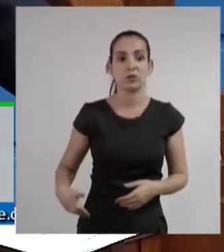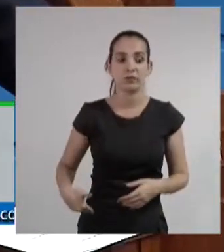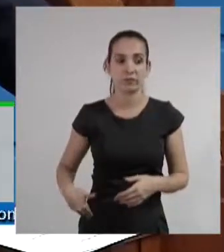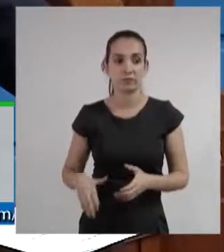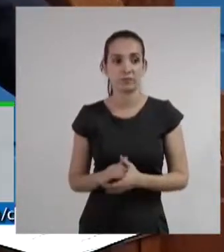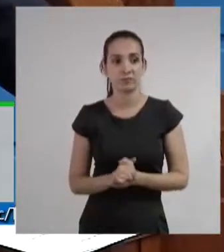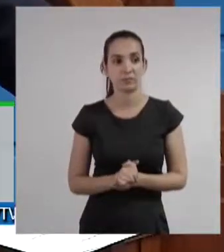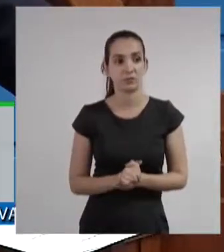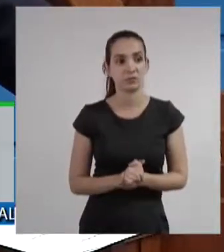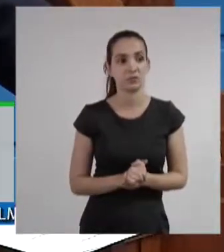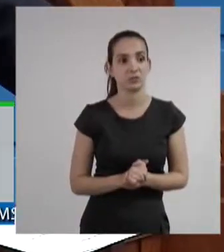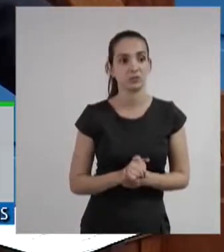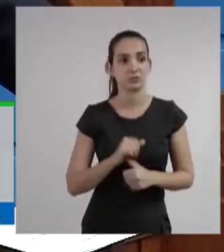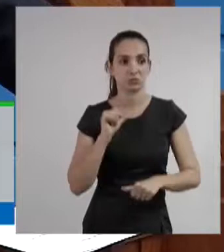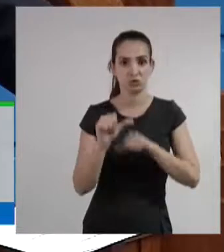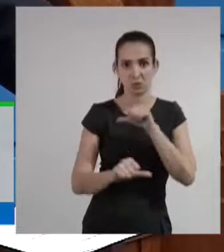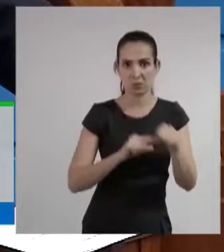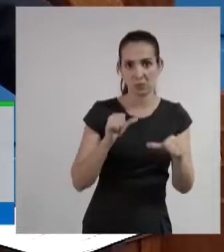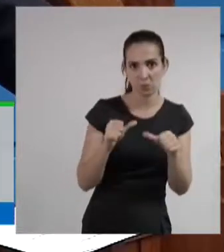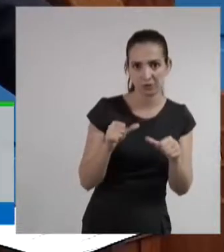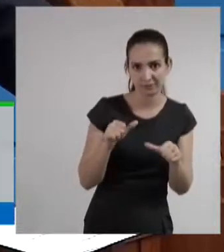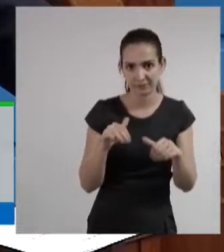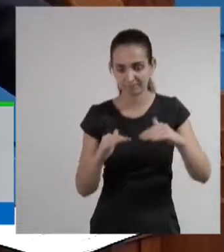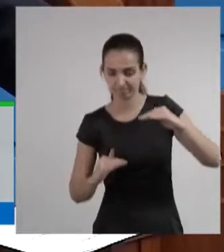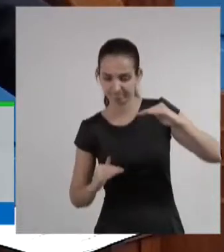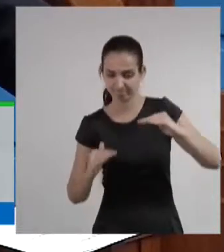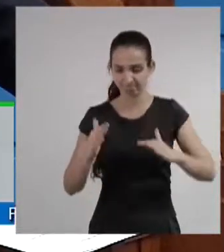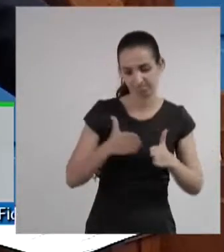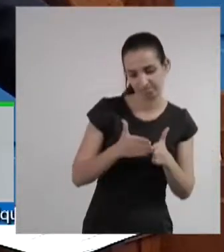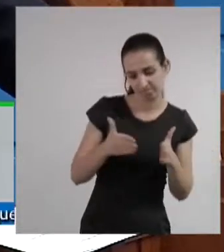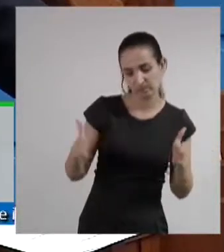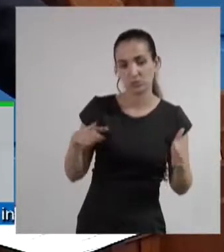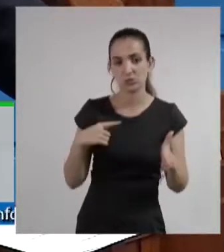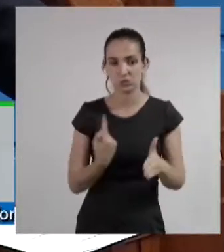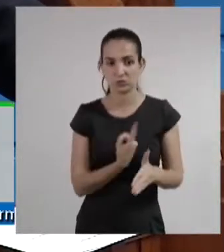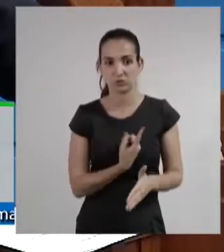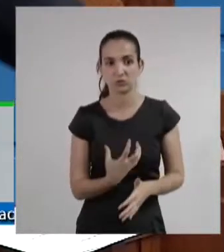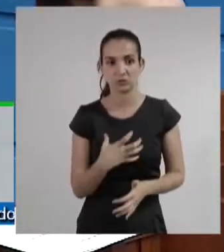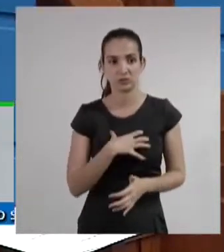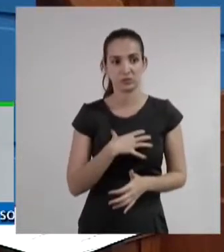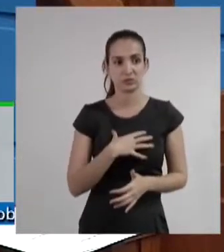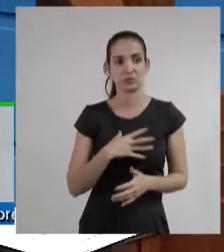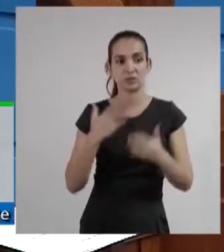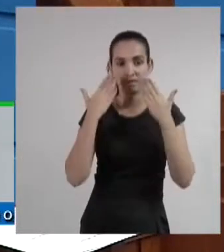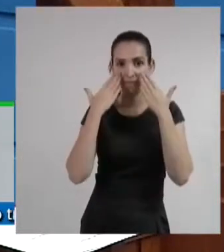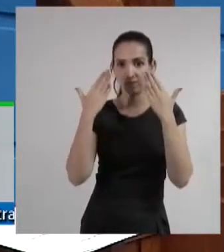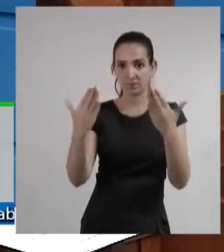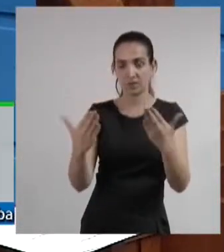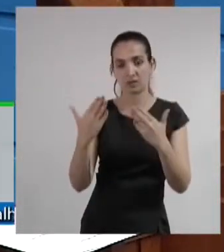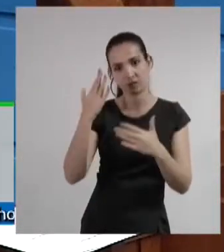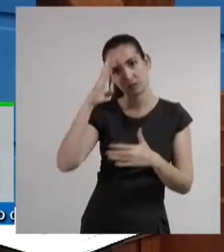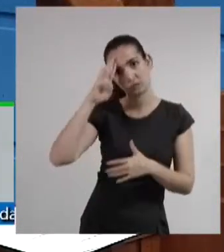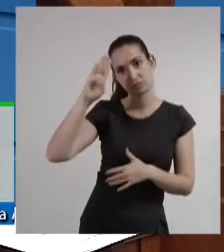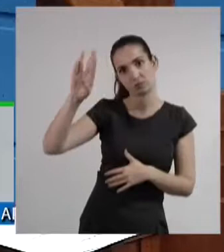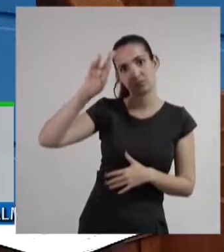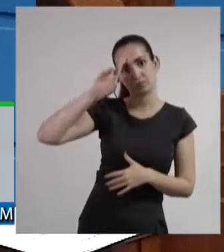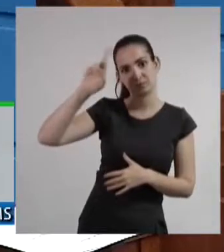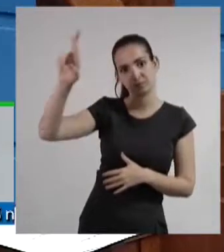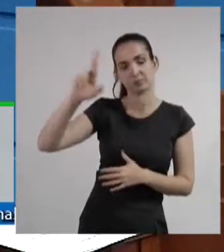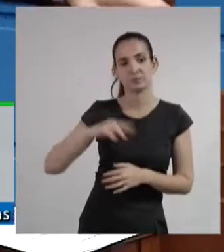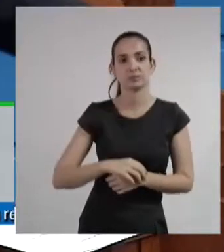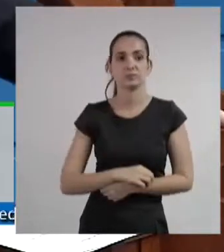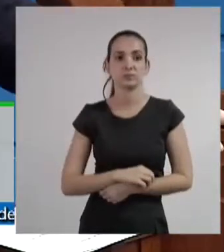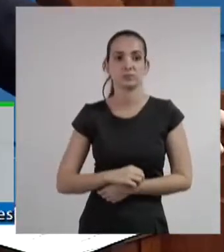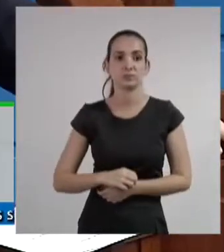transição, e o que é mais preocupante é a gente ouvir das cabeças principais